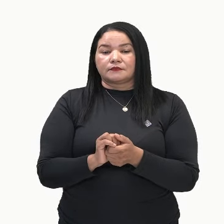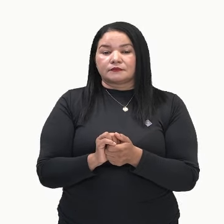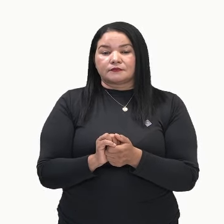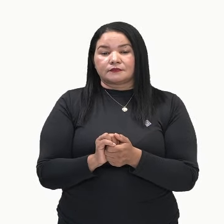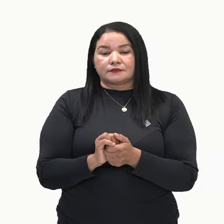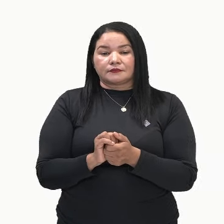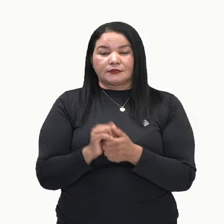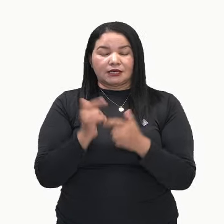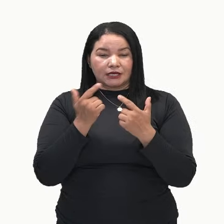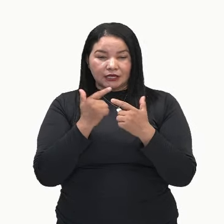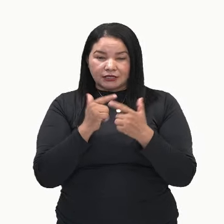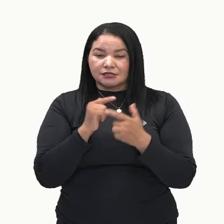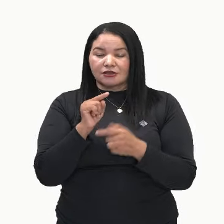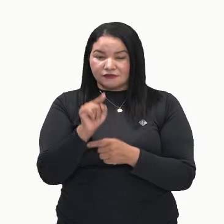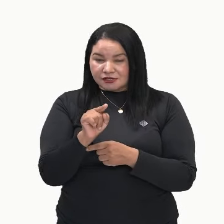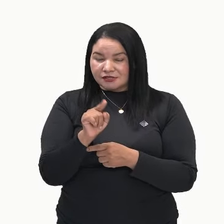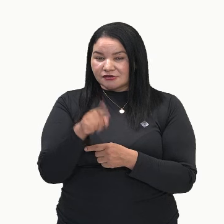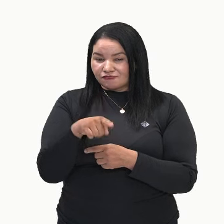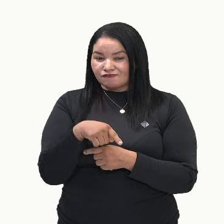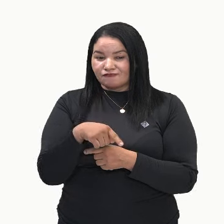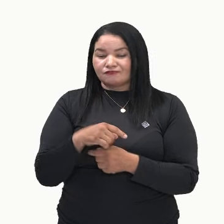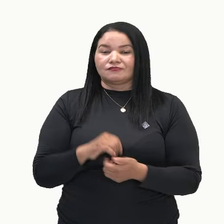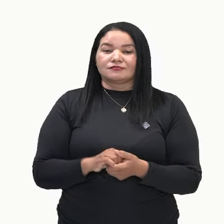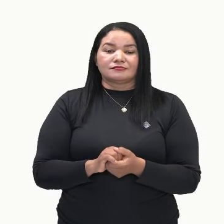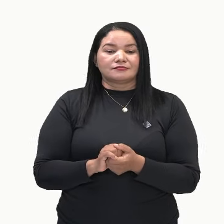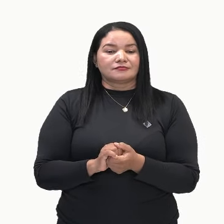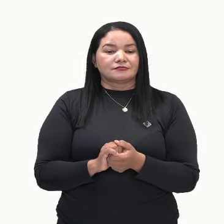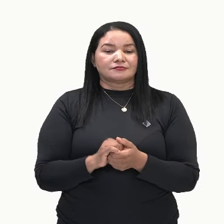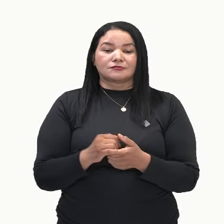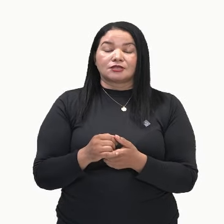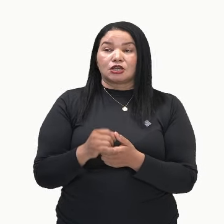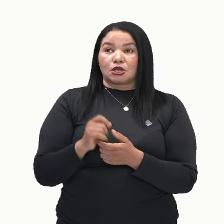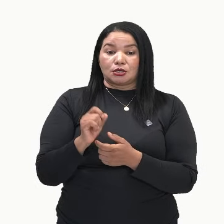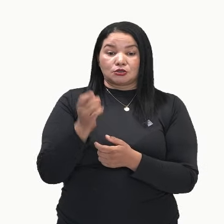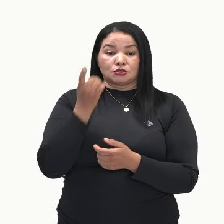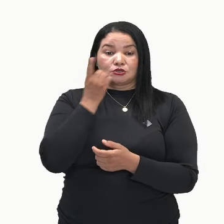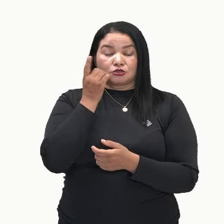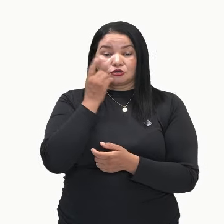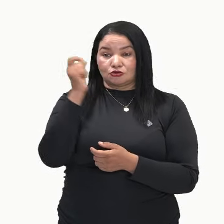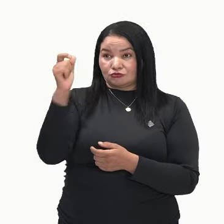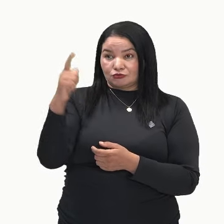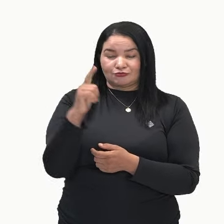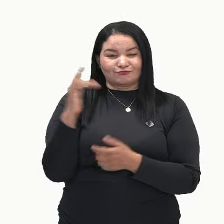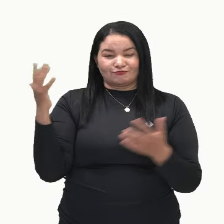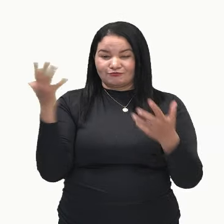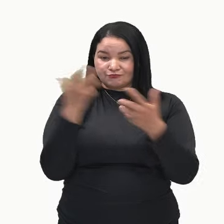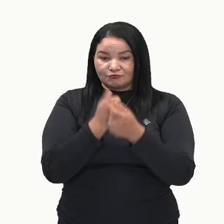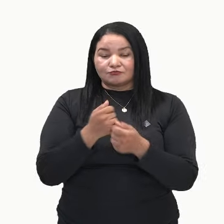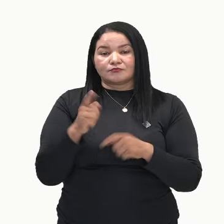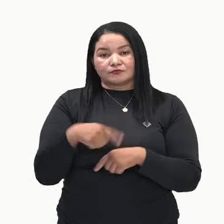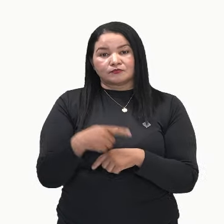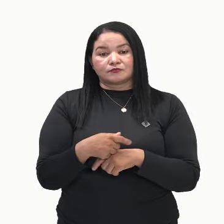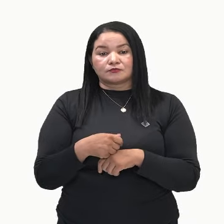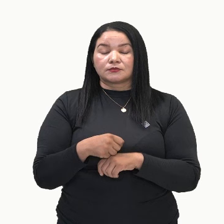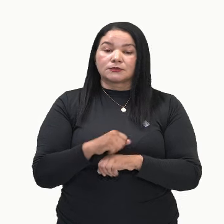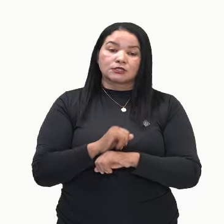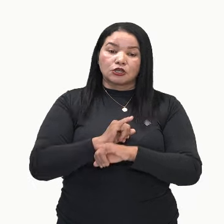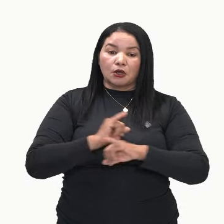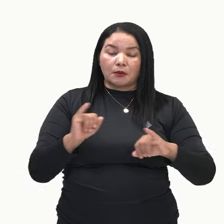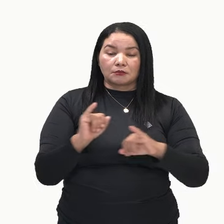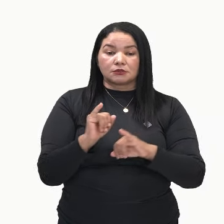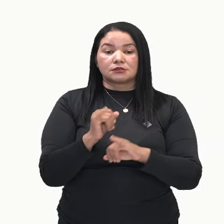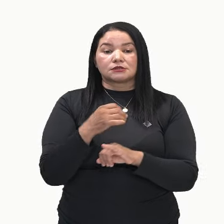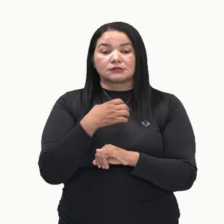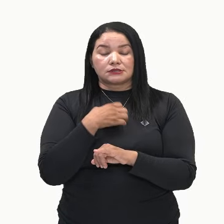aqui muito engraçado você. Que belo dia de sol. Percebam então que eu estou transmitindo mensagens com o